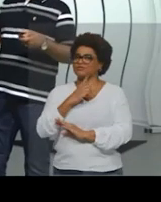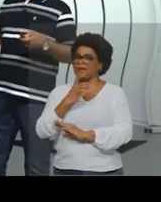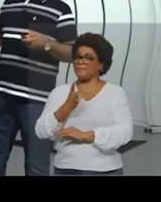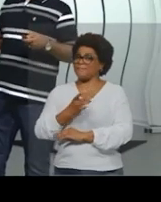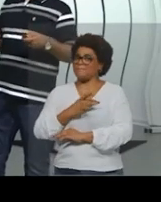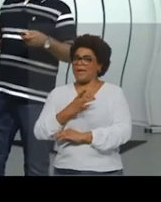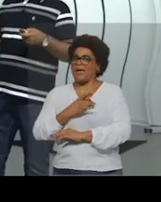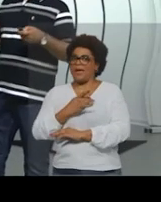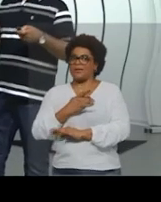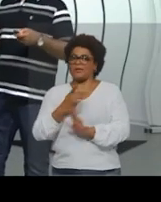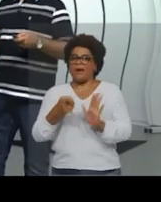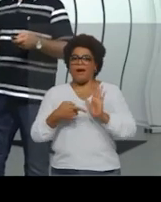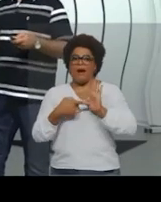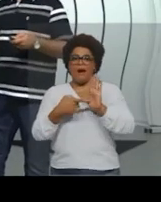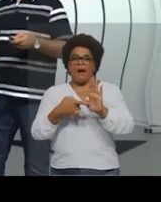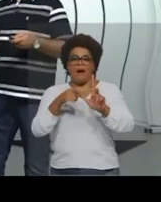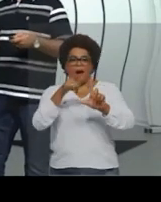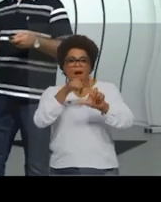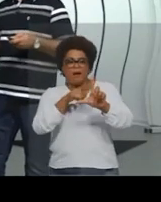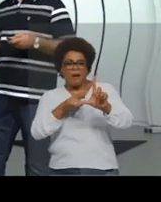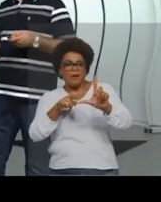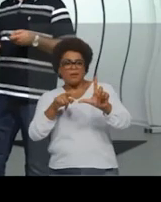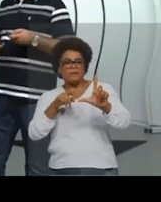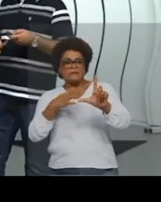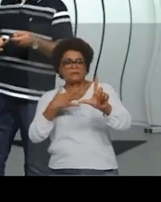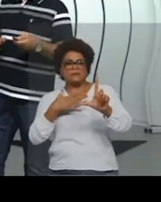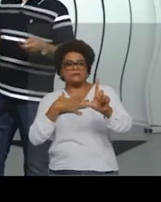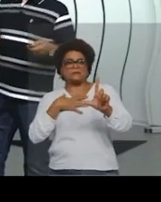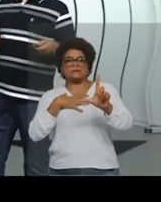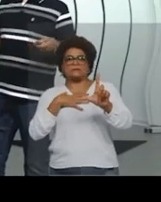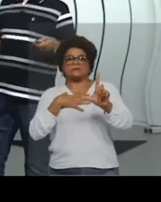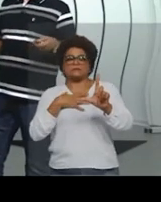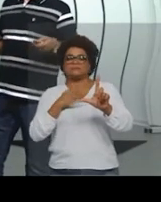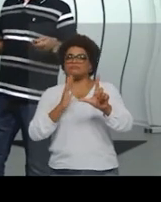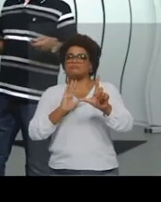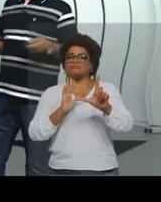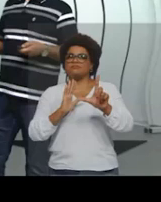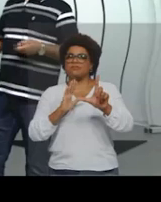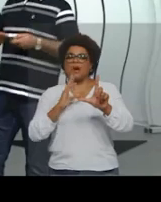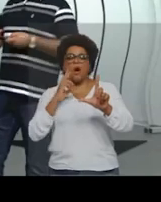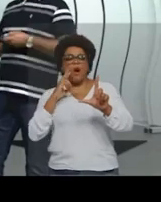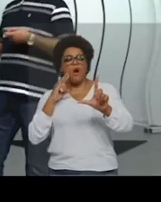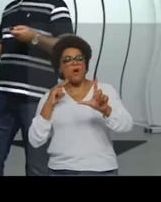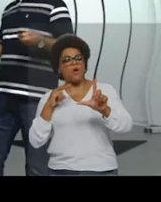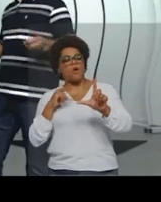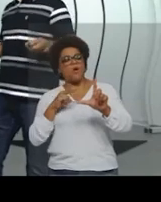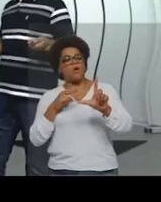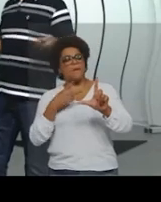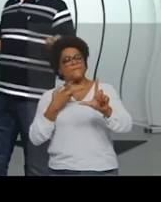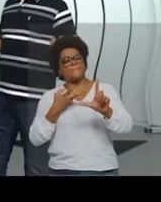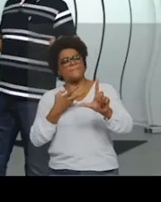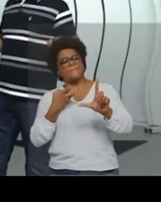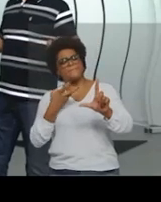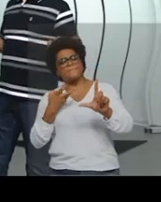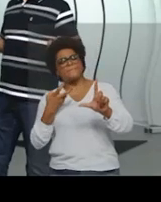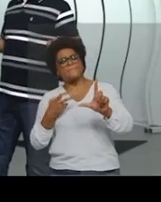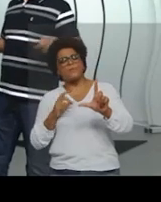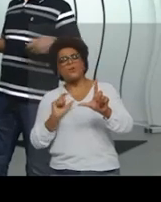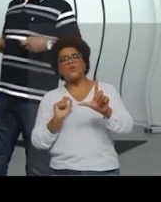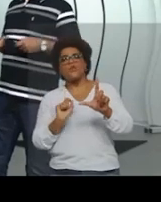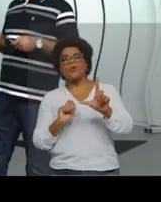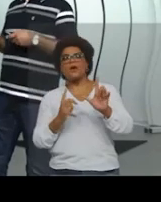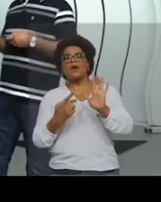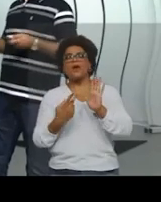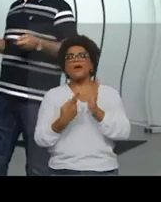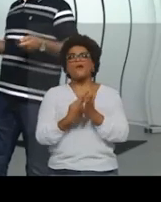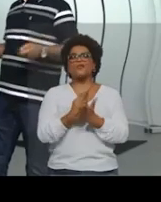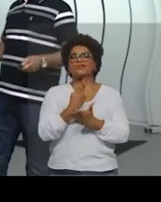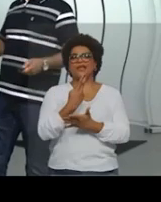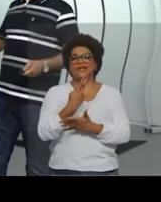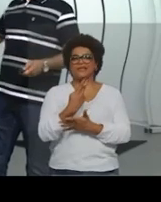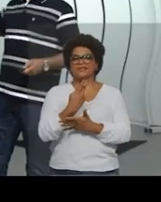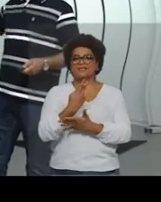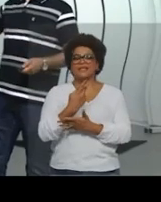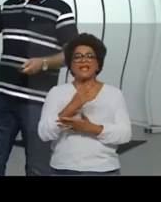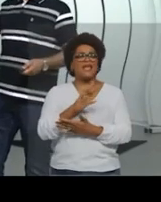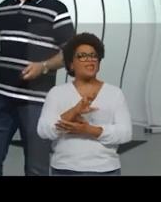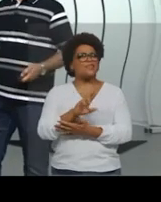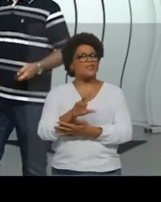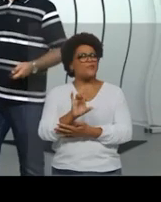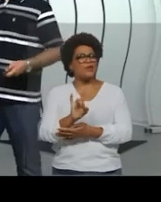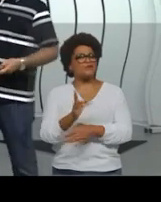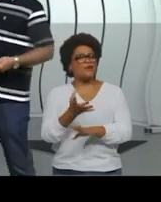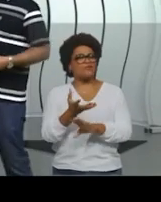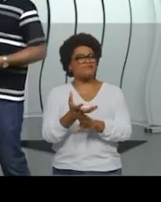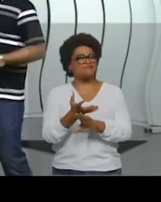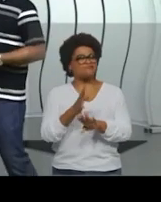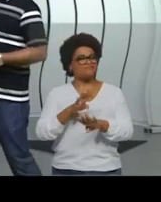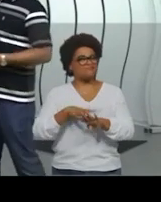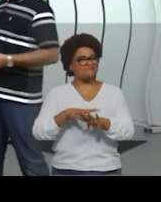gráfico. Você vai olhar o gráfico e ver o que está acontecendo ali. Tanto é que não é só na matemática que aparecem gráficos, em outras disciplinas